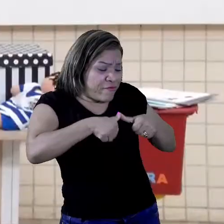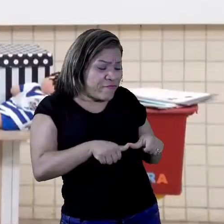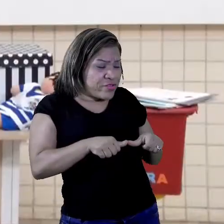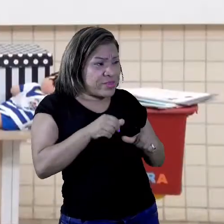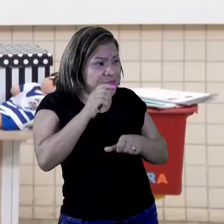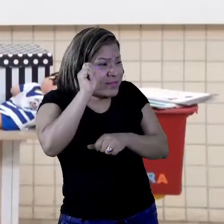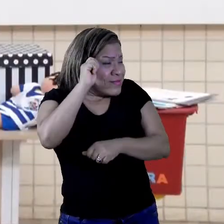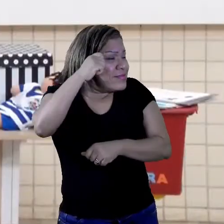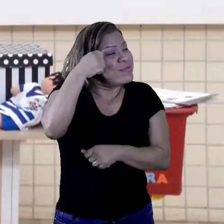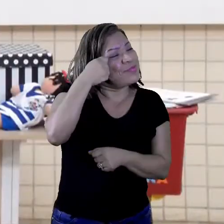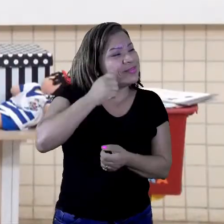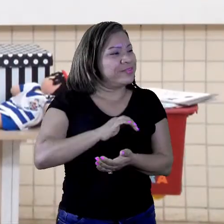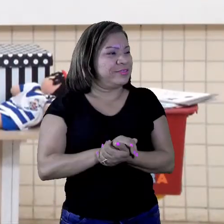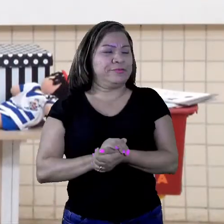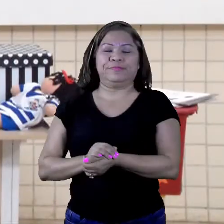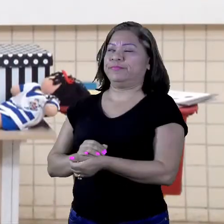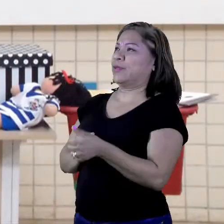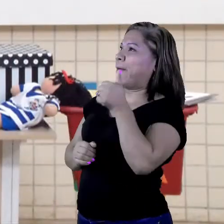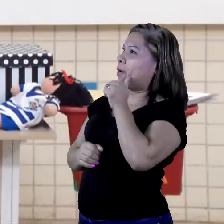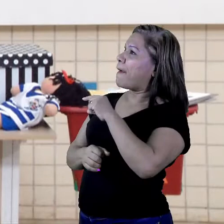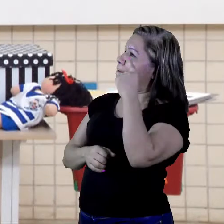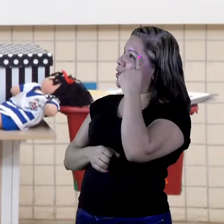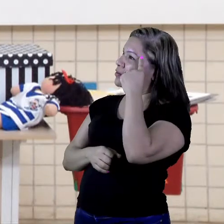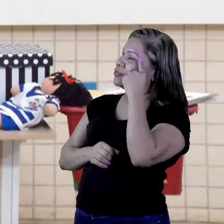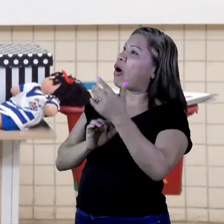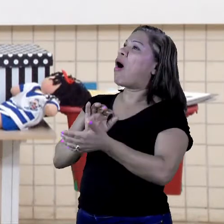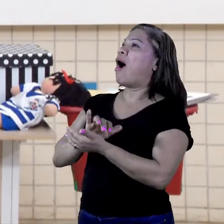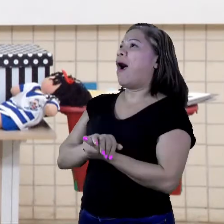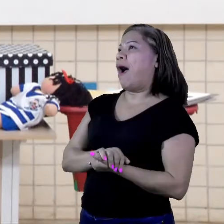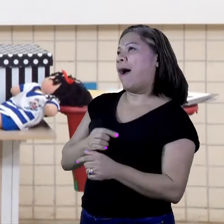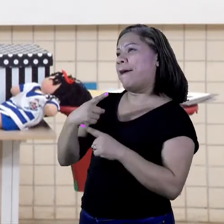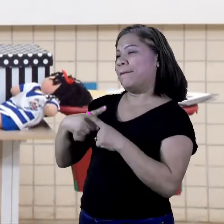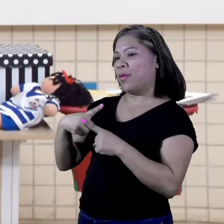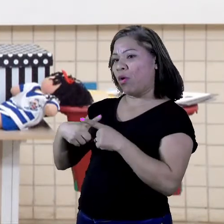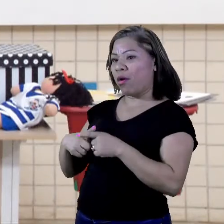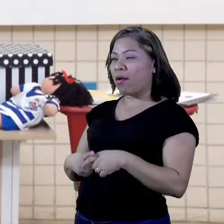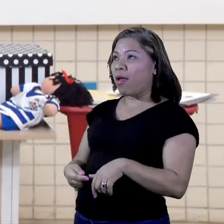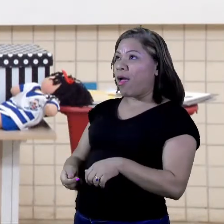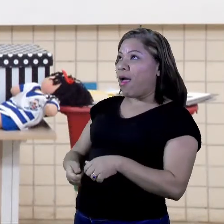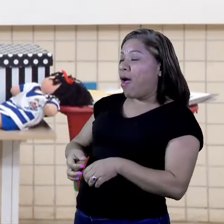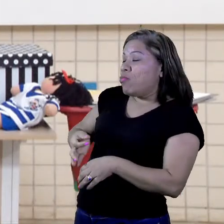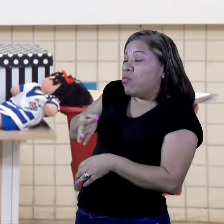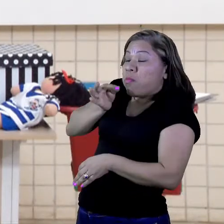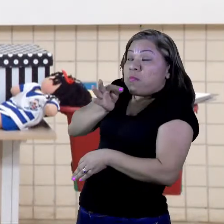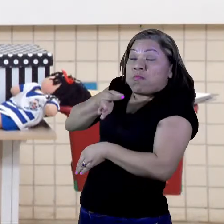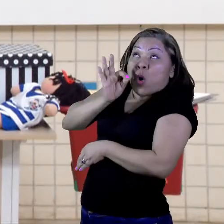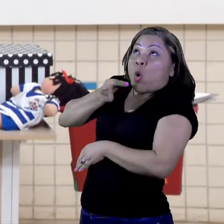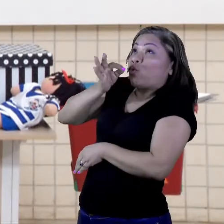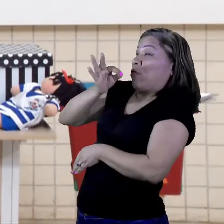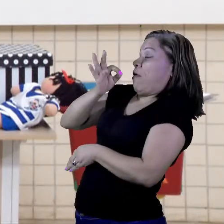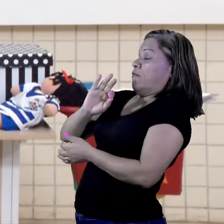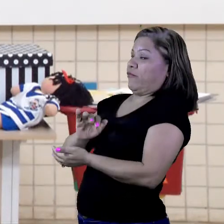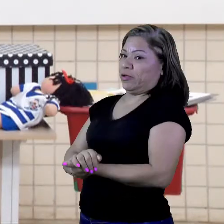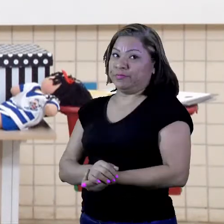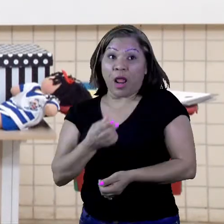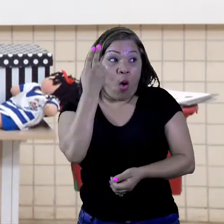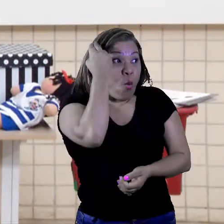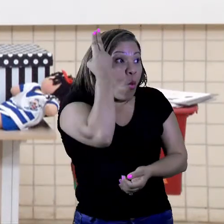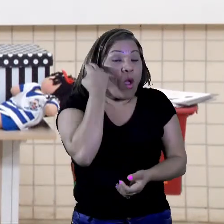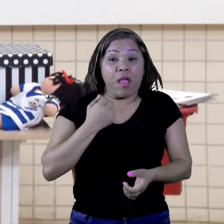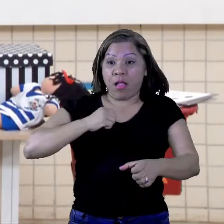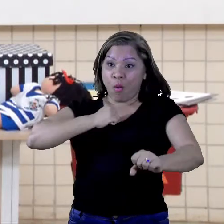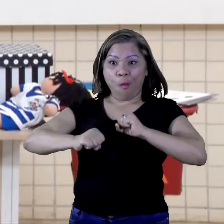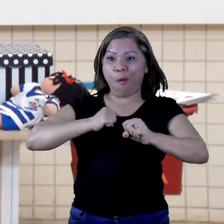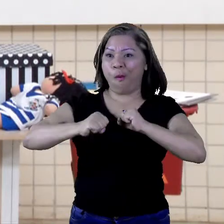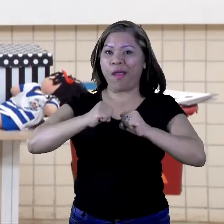menina pensou e falou, olha, talvez é porque eu tomei muito café. O coelho saiu correndo novamente, foi